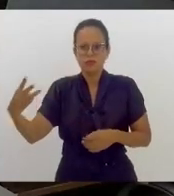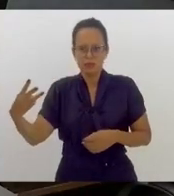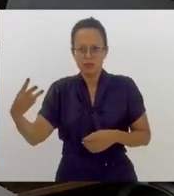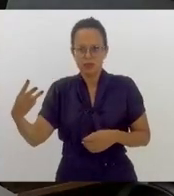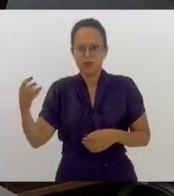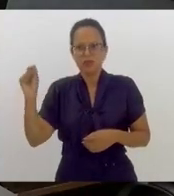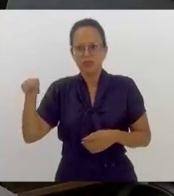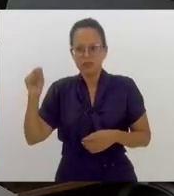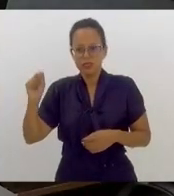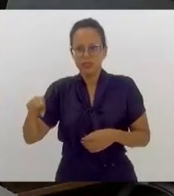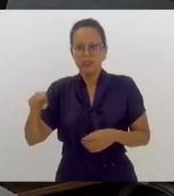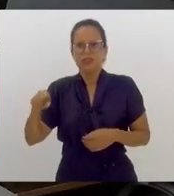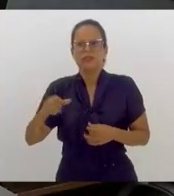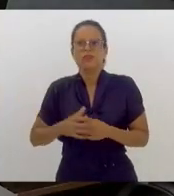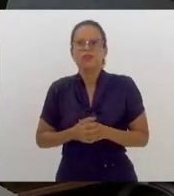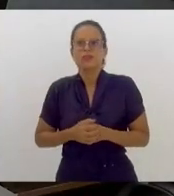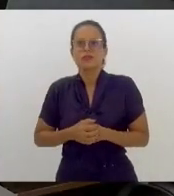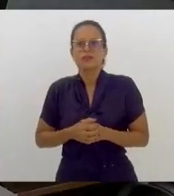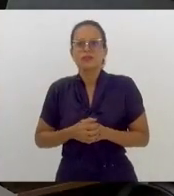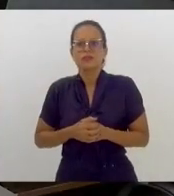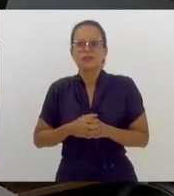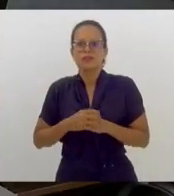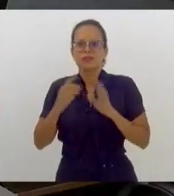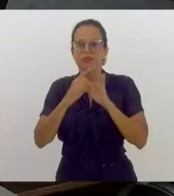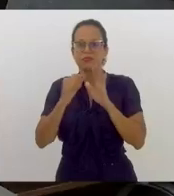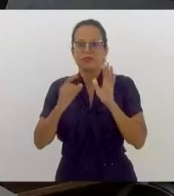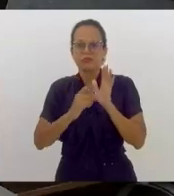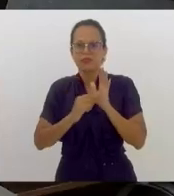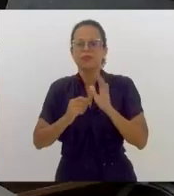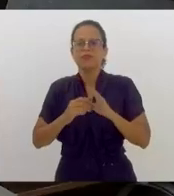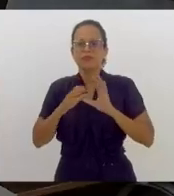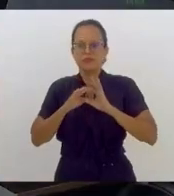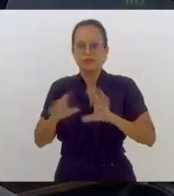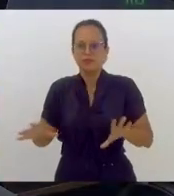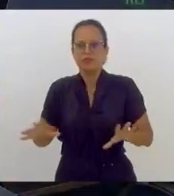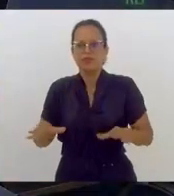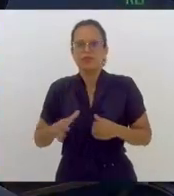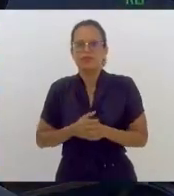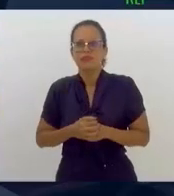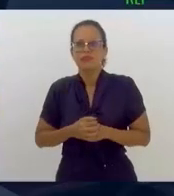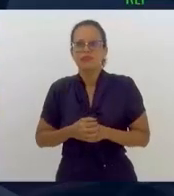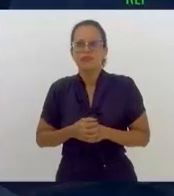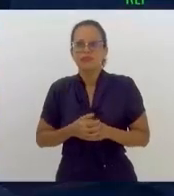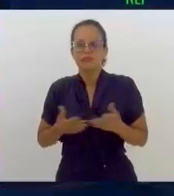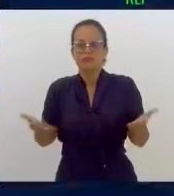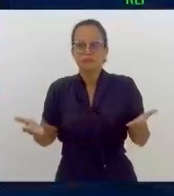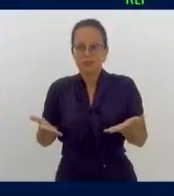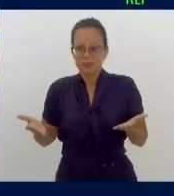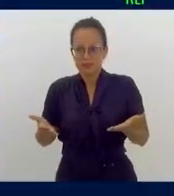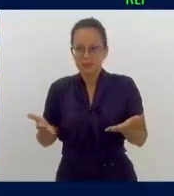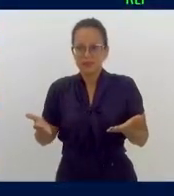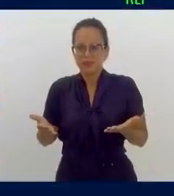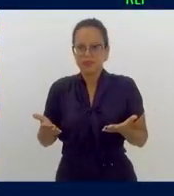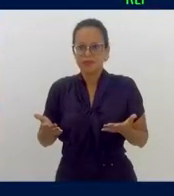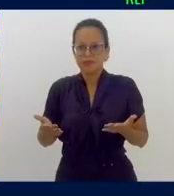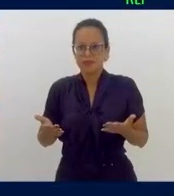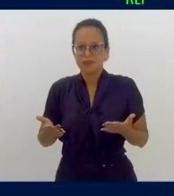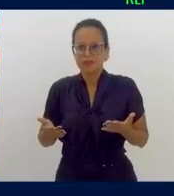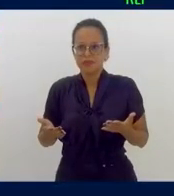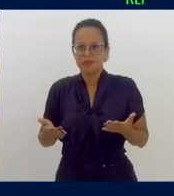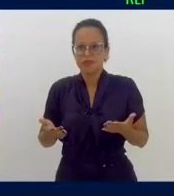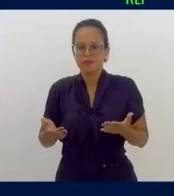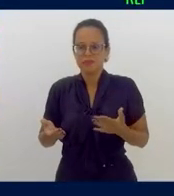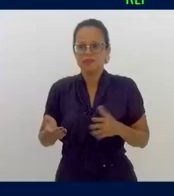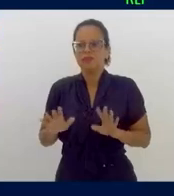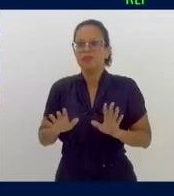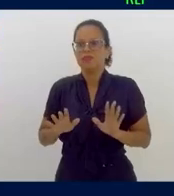43 sims. O destaque foi aprovado. Nada mais a tratar, nada mais a... Retorno ao governador.